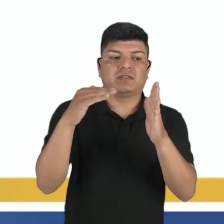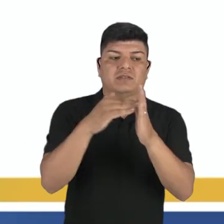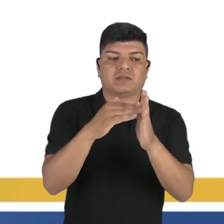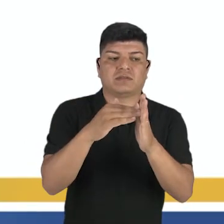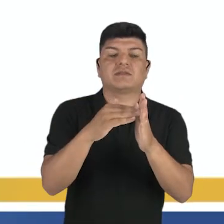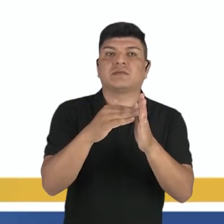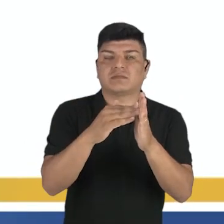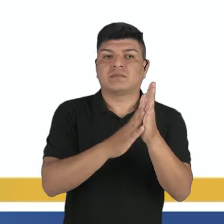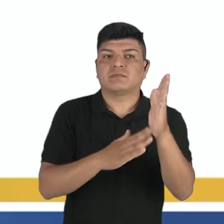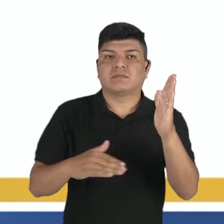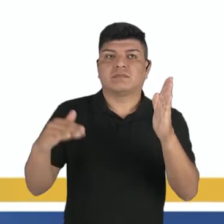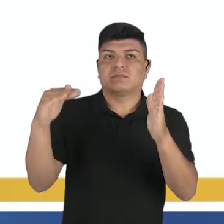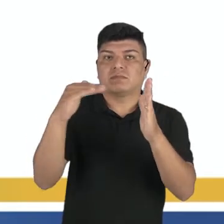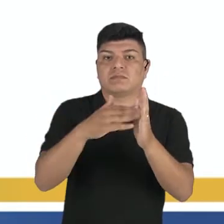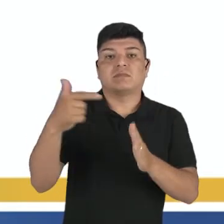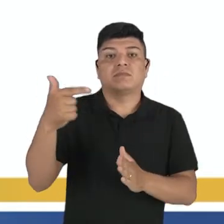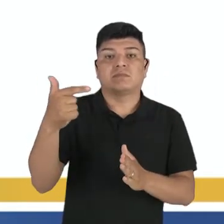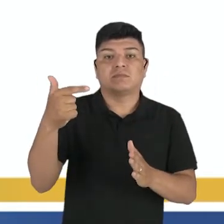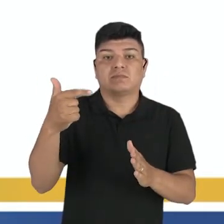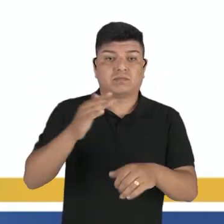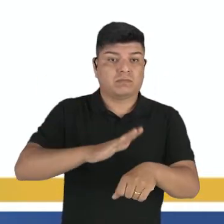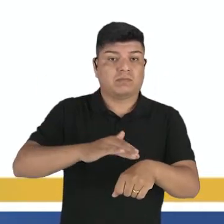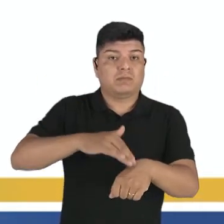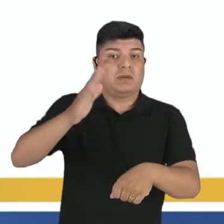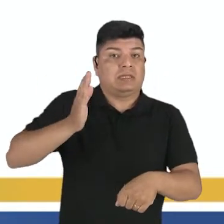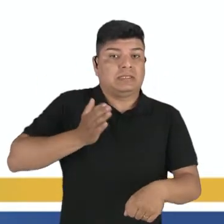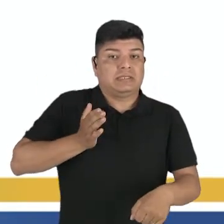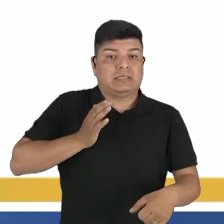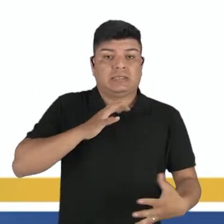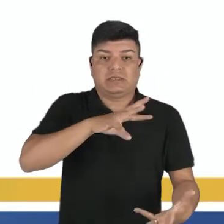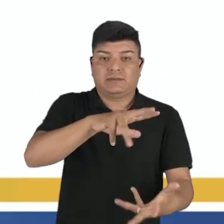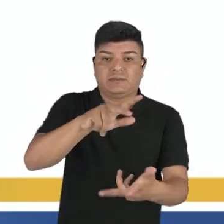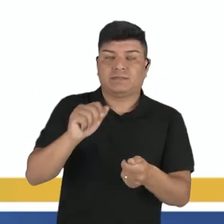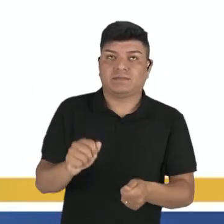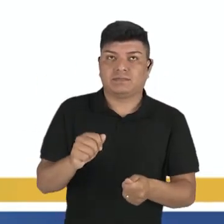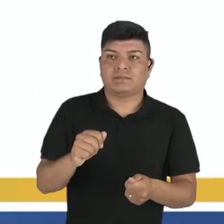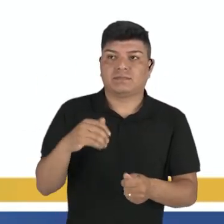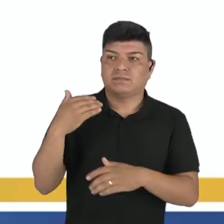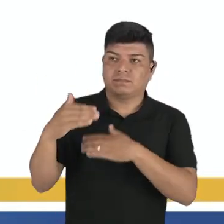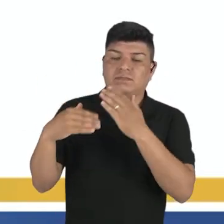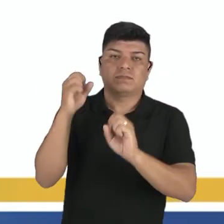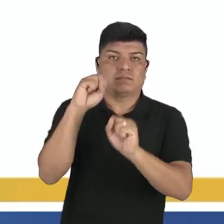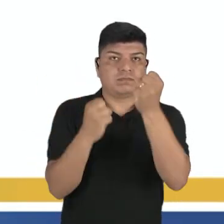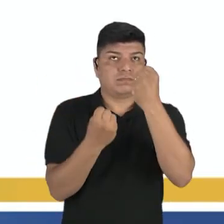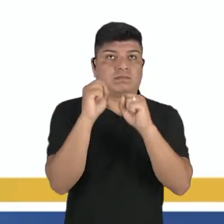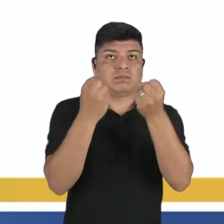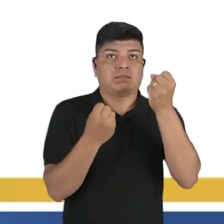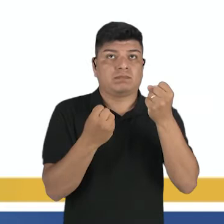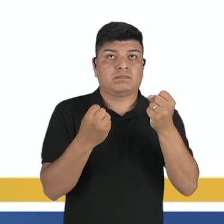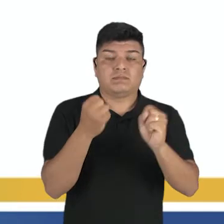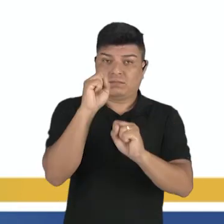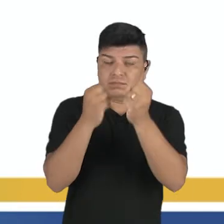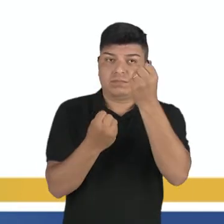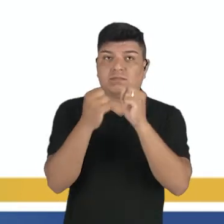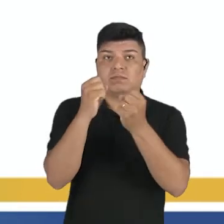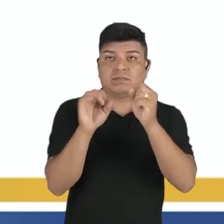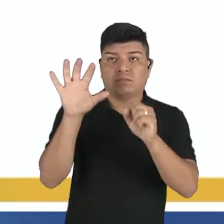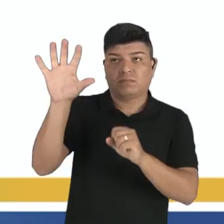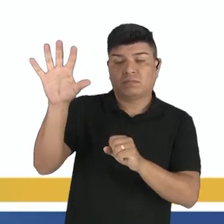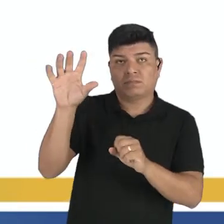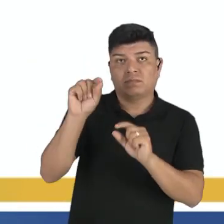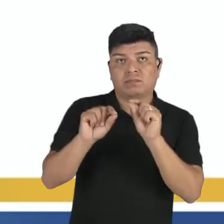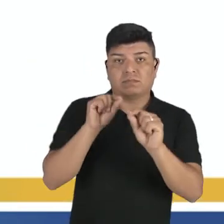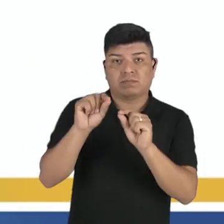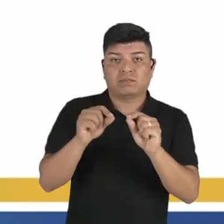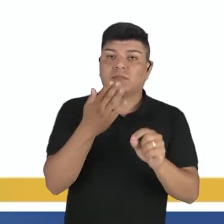Zelândia, ela é a segunda nação mais rica do mundo, como eu citei, possui elevado nível de industrialização. Mas a industrialização lá